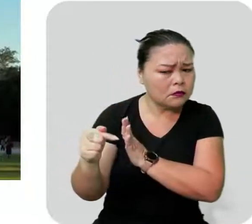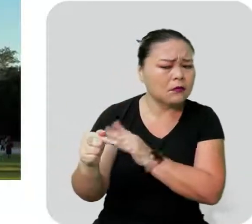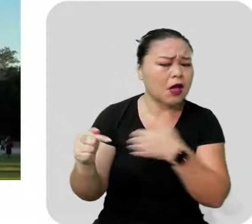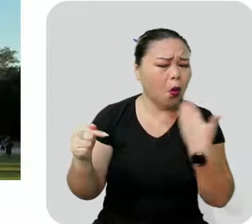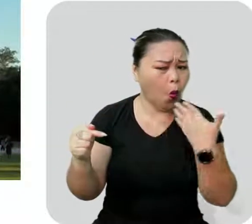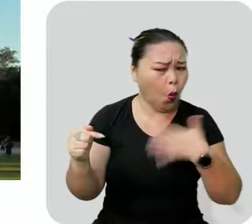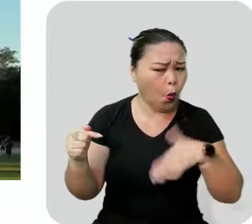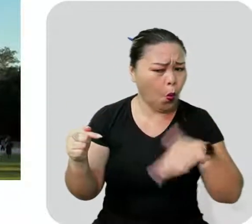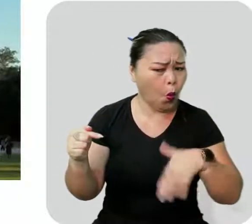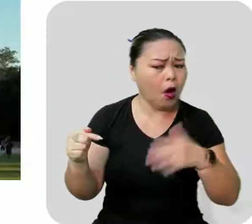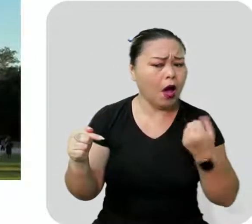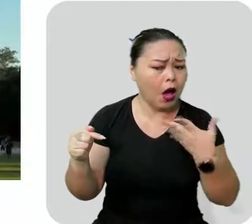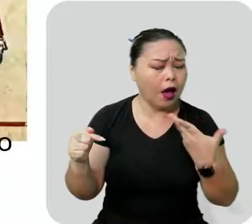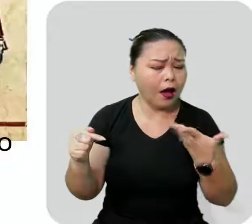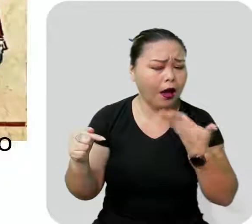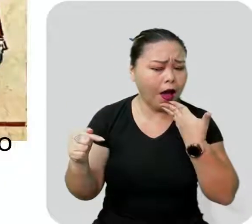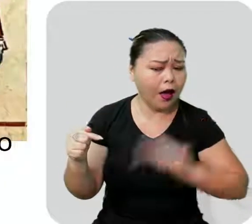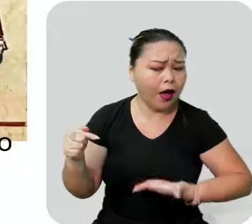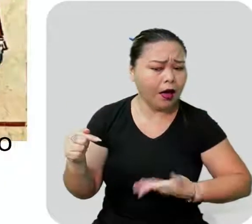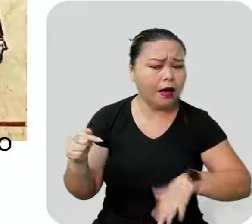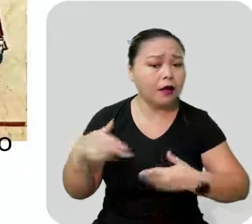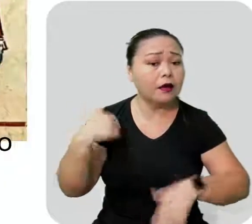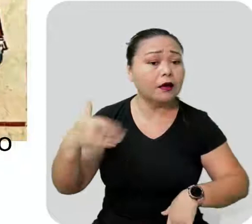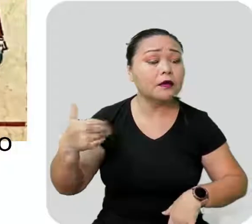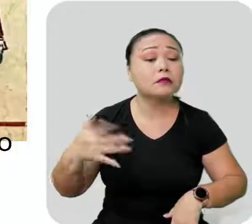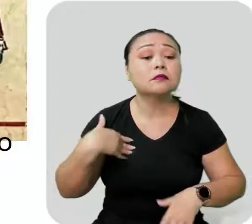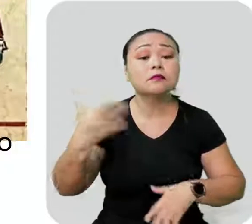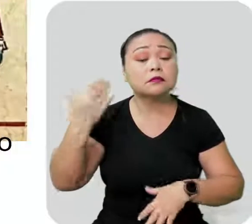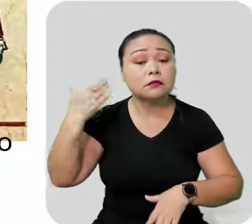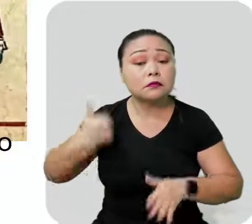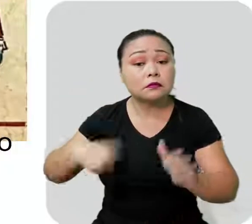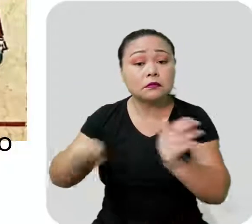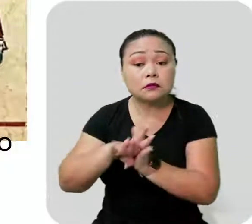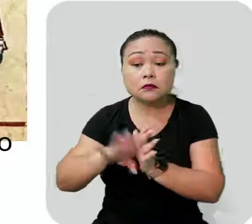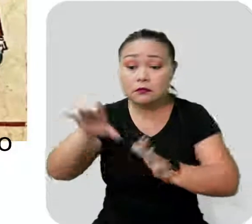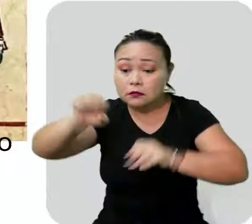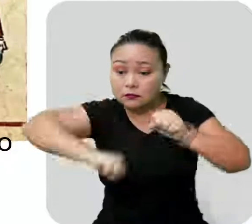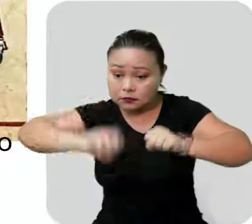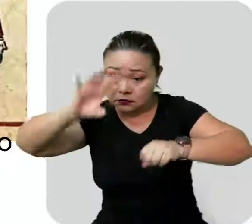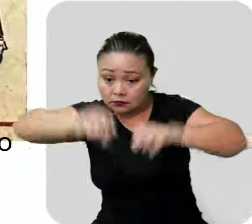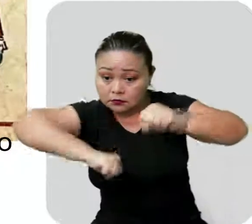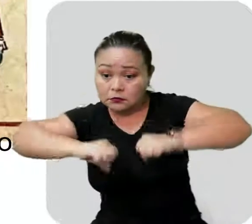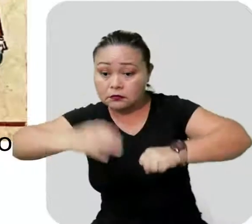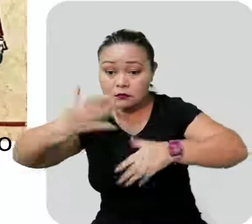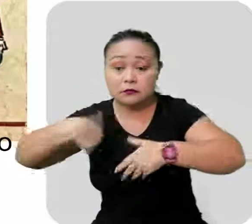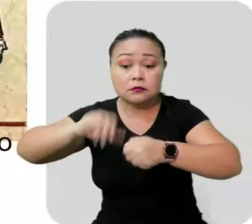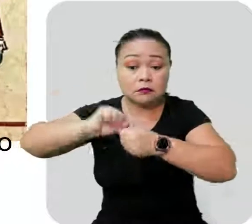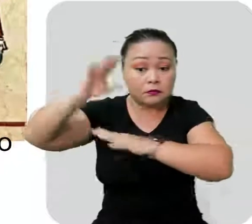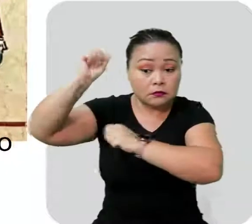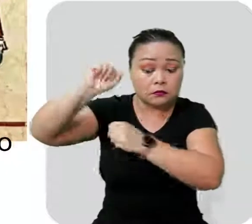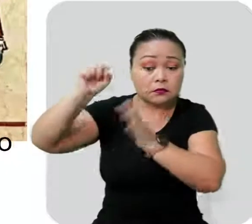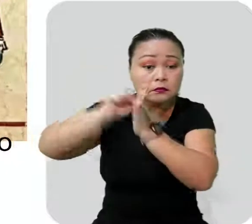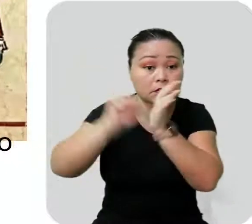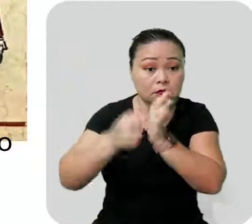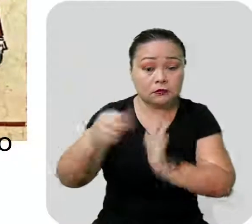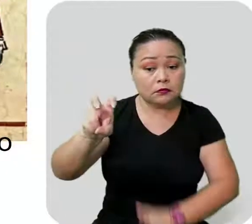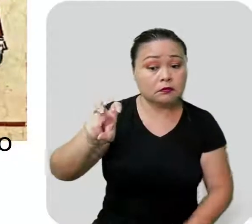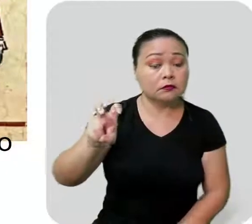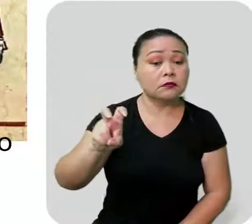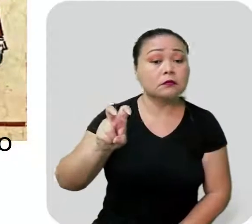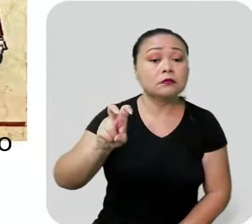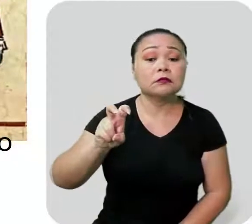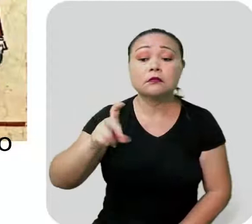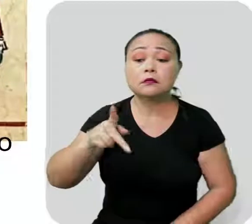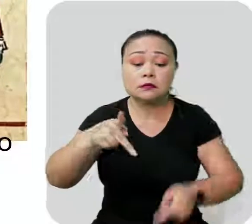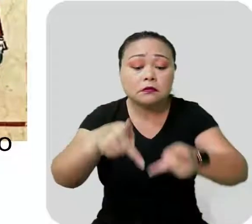caraca né É incrível avançamos na época da chegada do colonizador espanhol no século 15